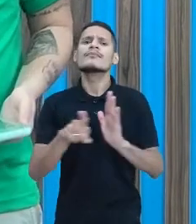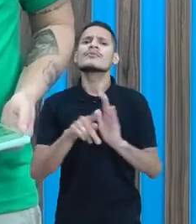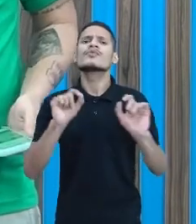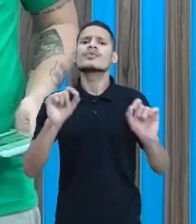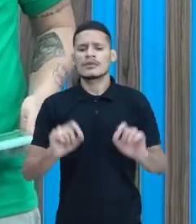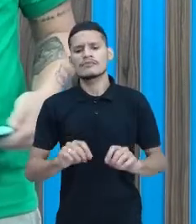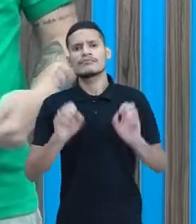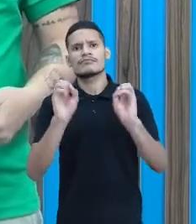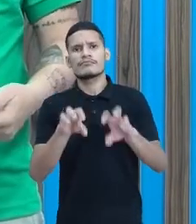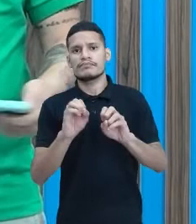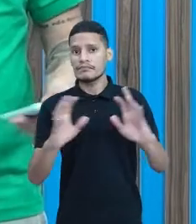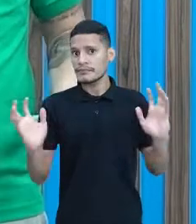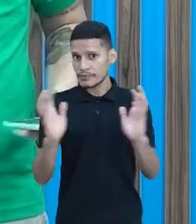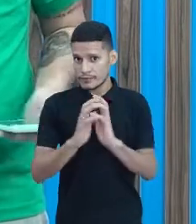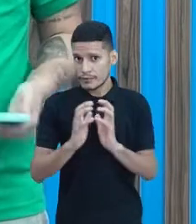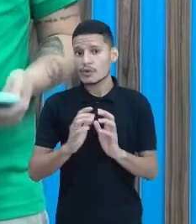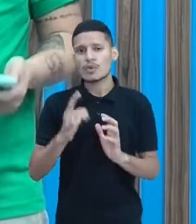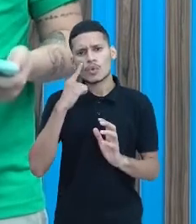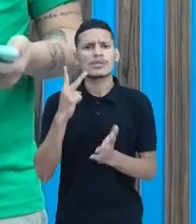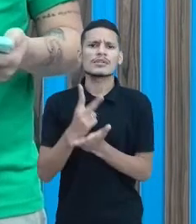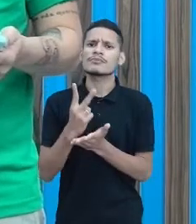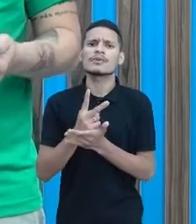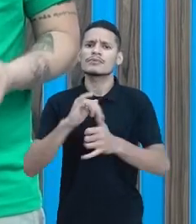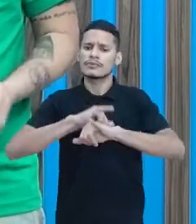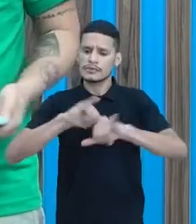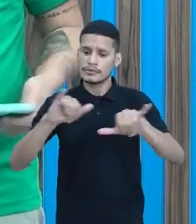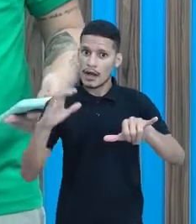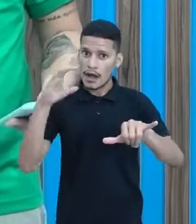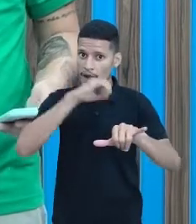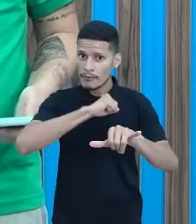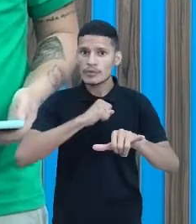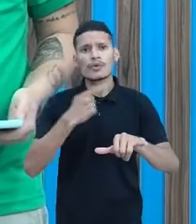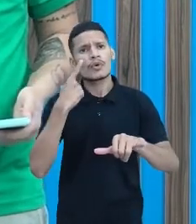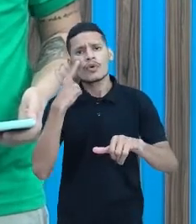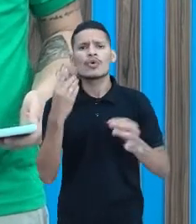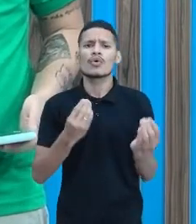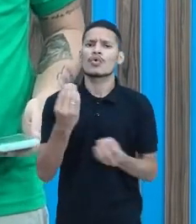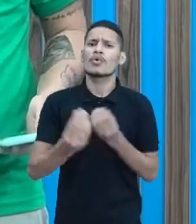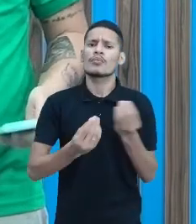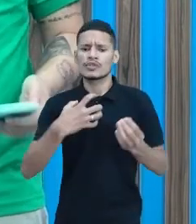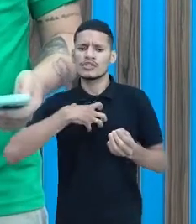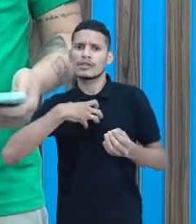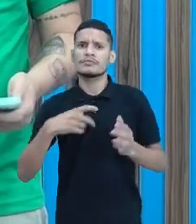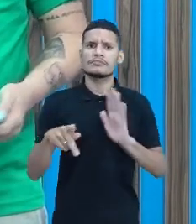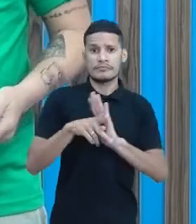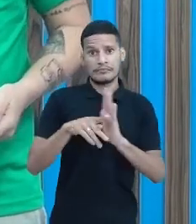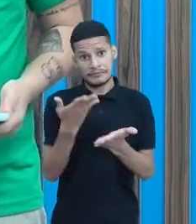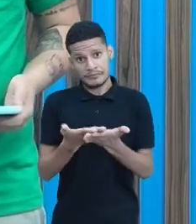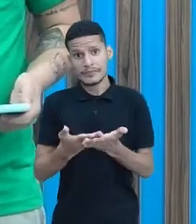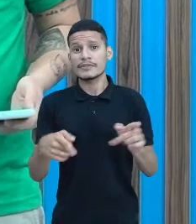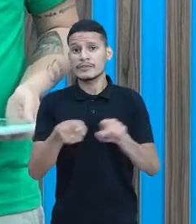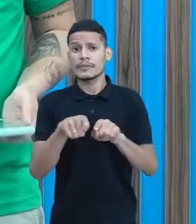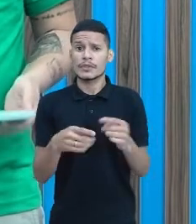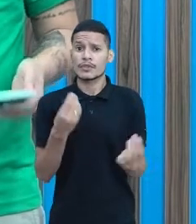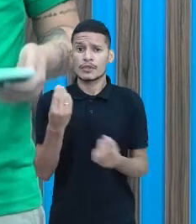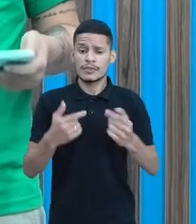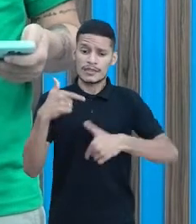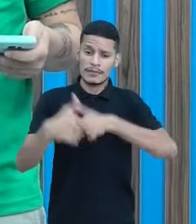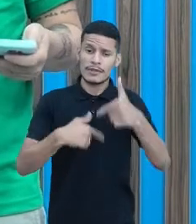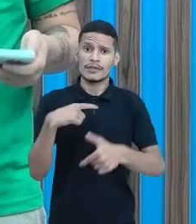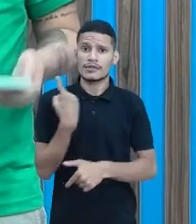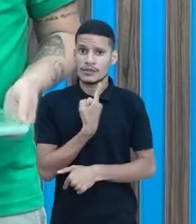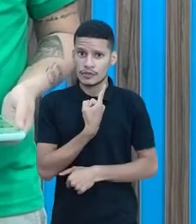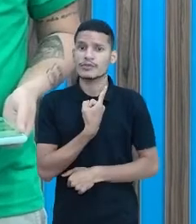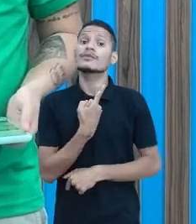Digitais do Recife. E sempre a gente traz aquele recado inicial, né, de como está o formato das nossas aulas, de como é que a gente vai trabalhar, lembrando que